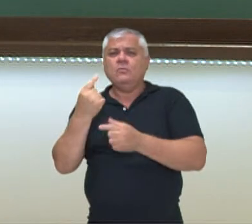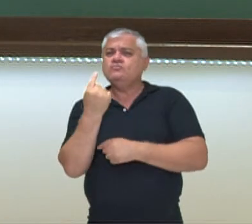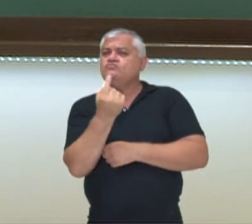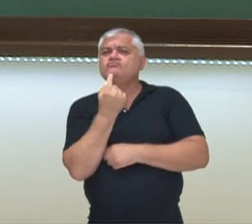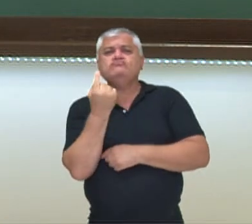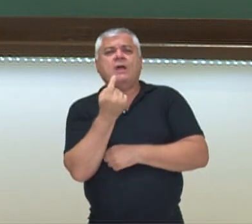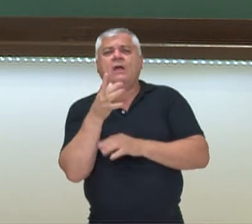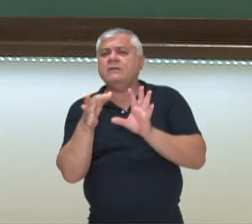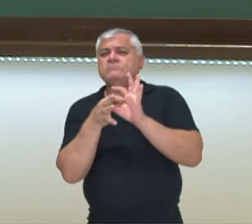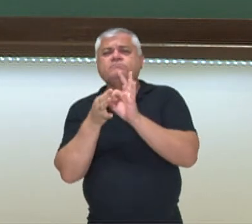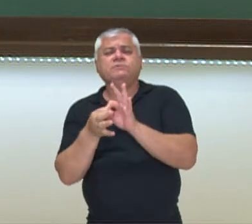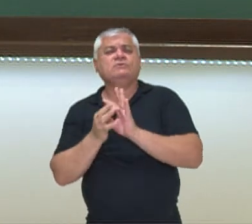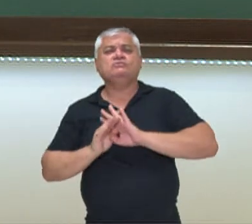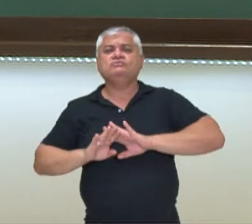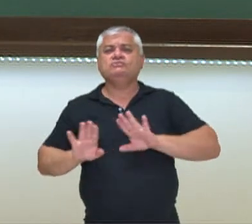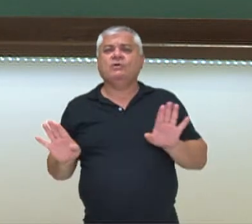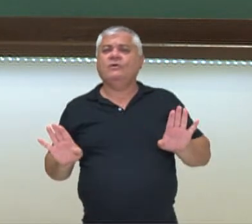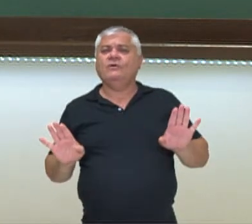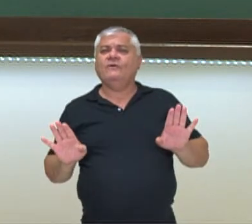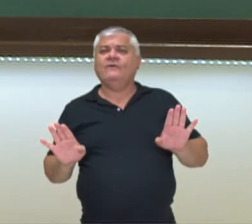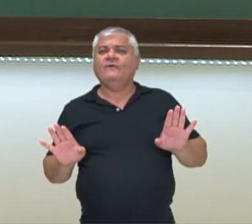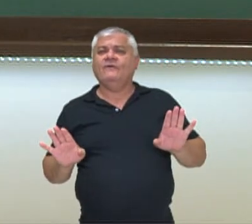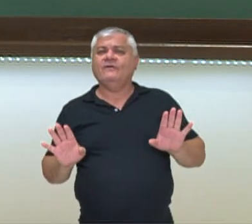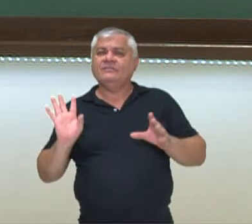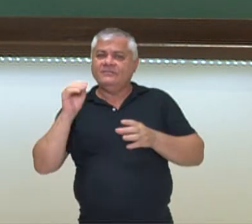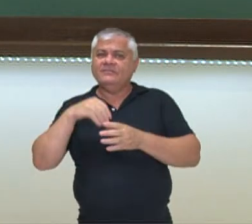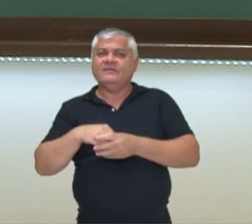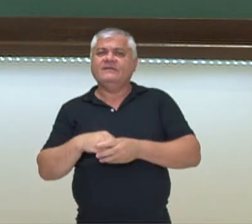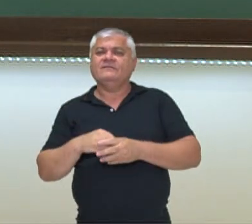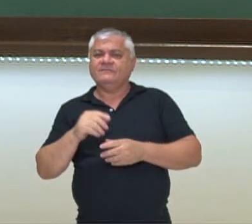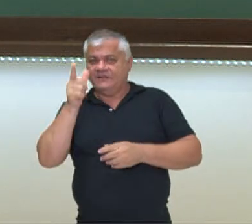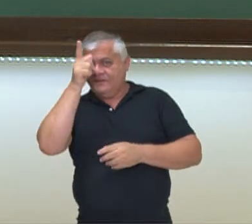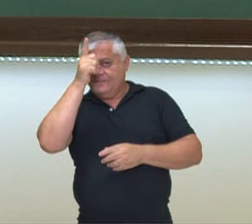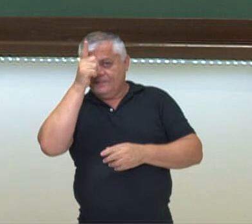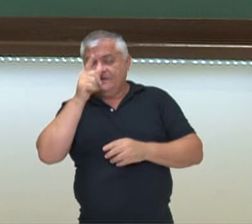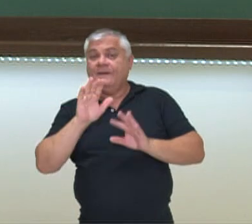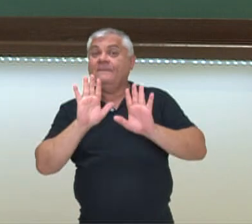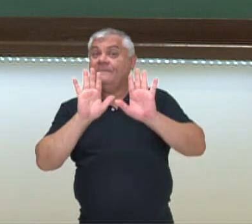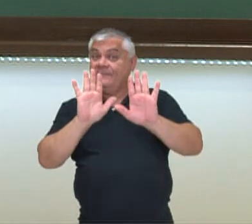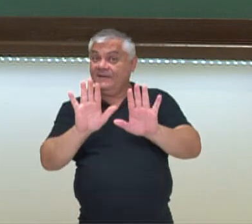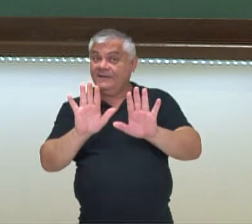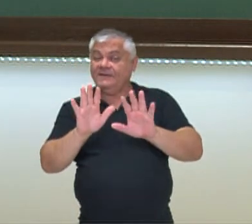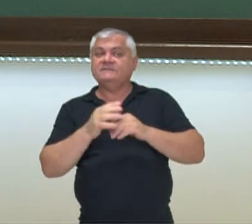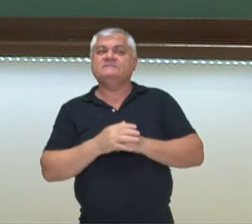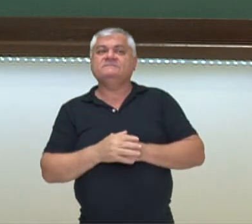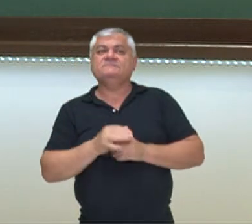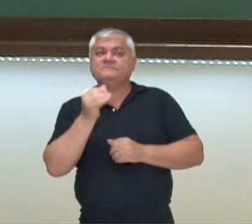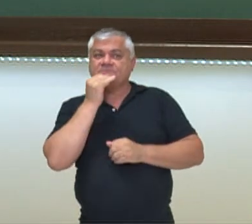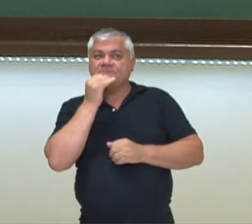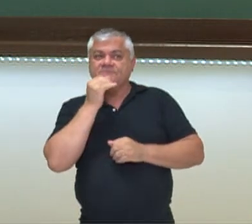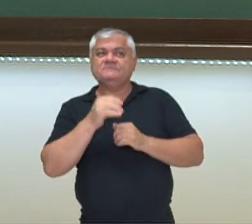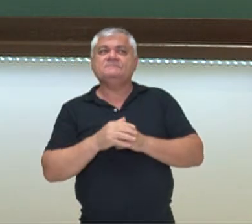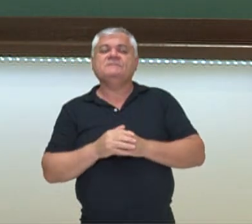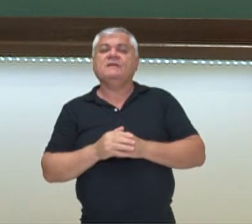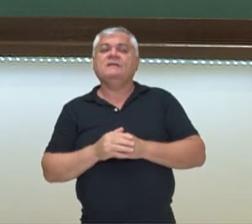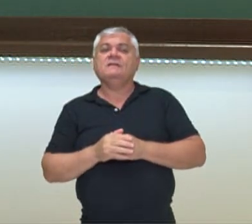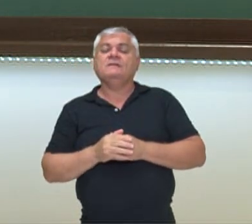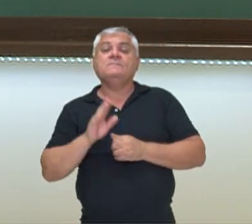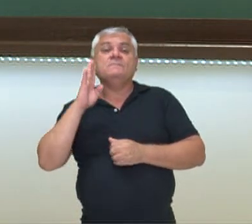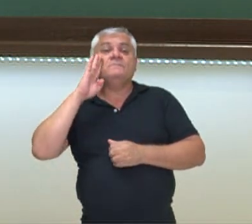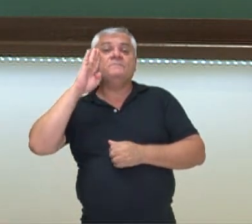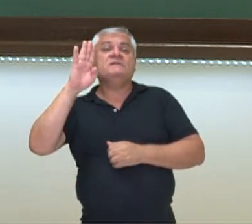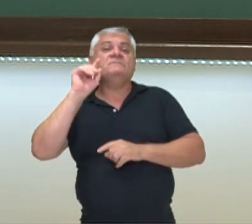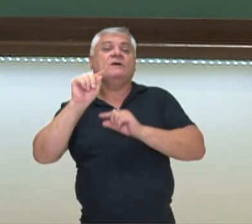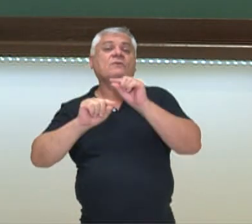apenas uma administração estrangeira dentro do território alemão. Mas, com o advento, principalmente